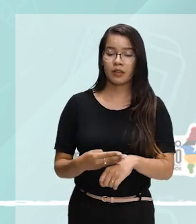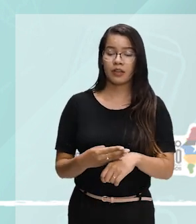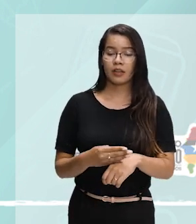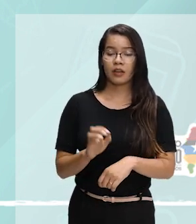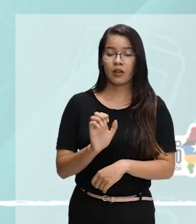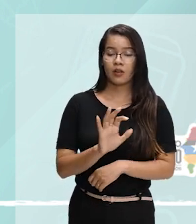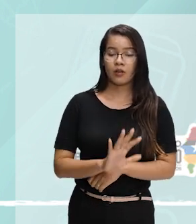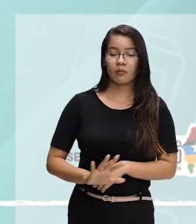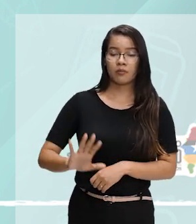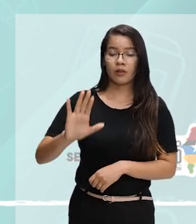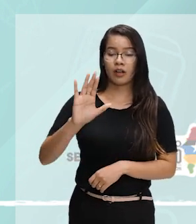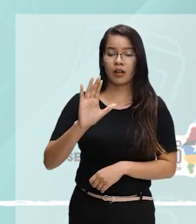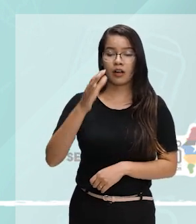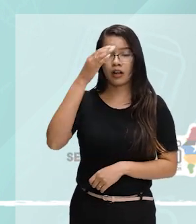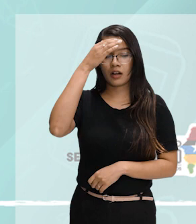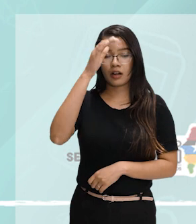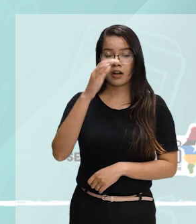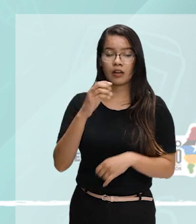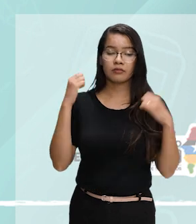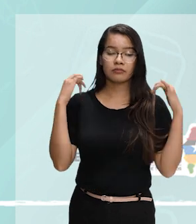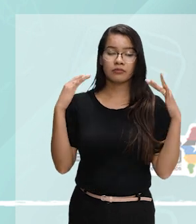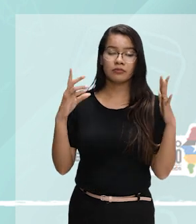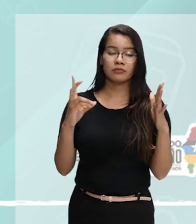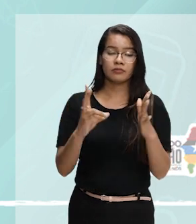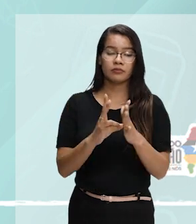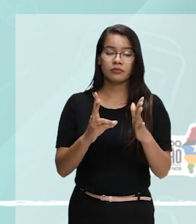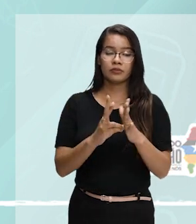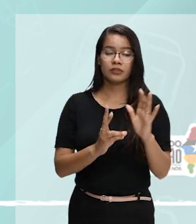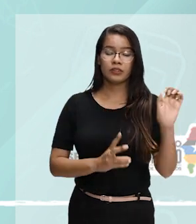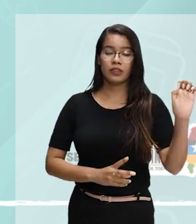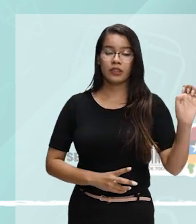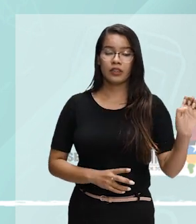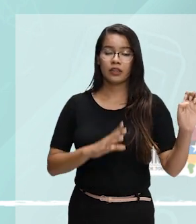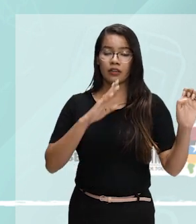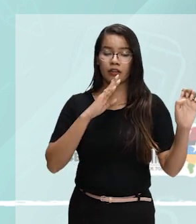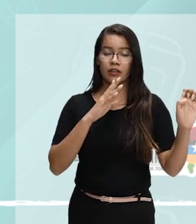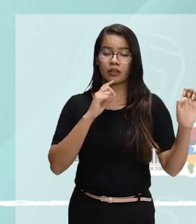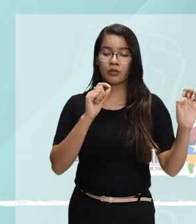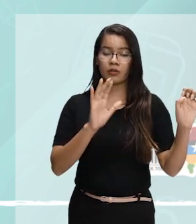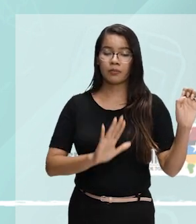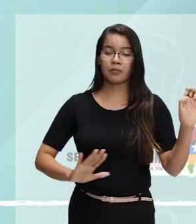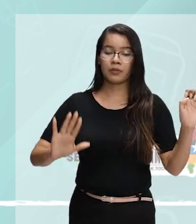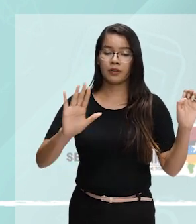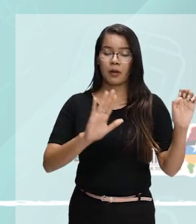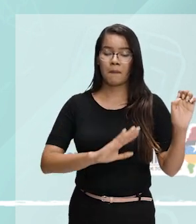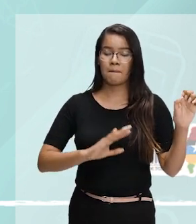o reconhecimento de que o ambiente natural é o espaço perfeito para a realização amorosa.